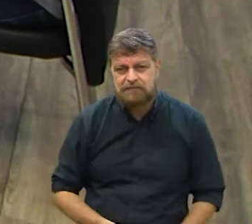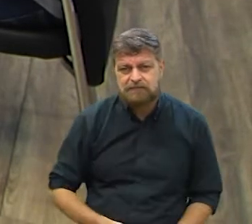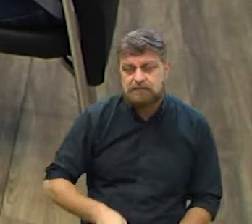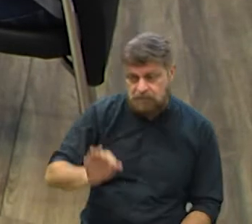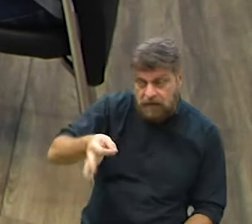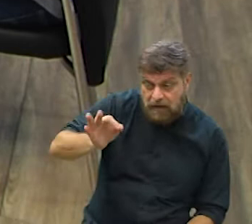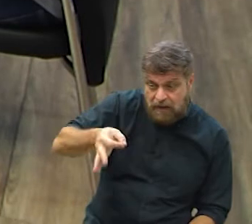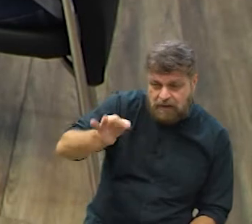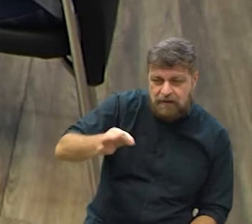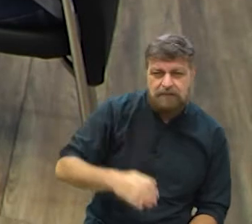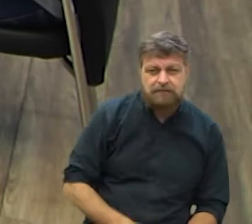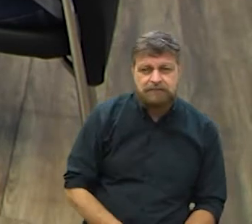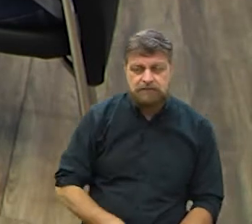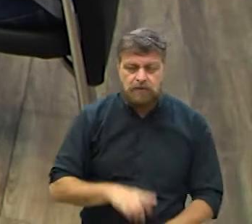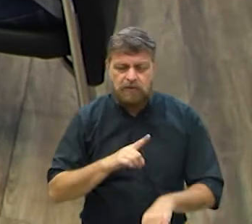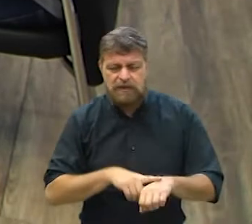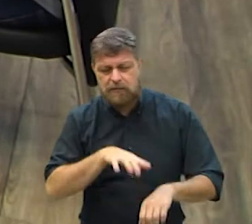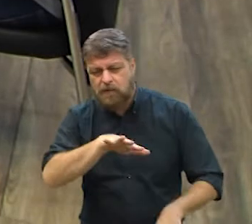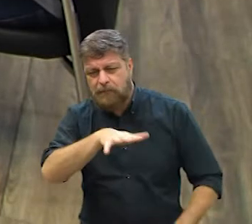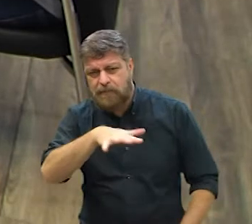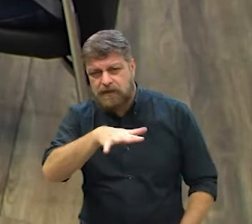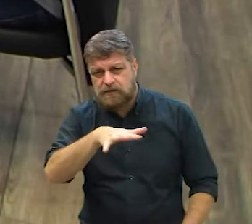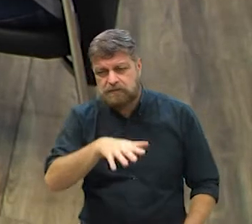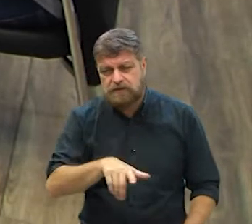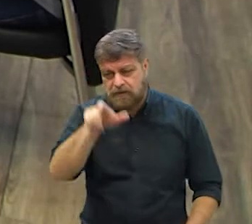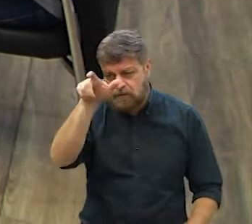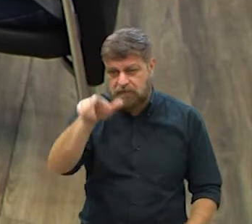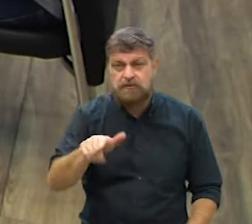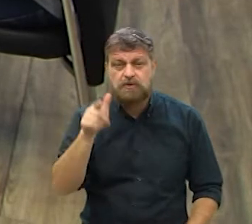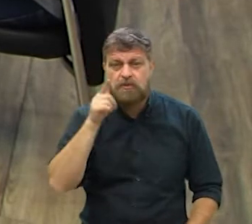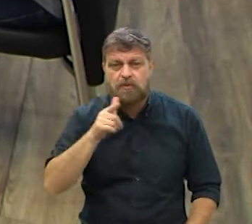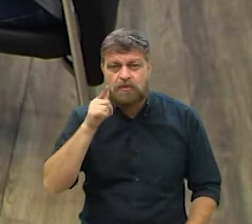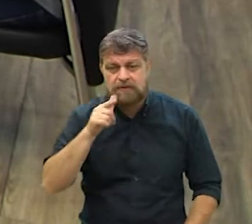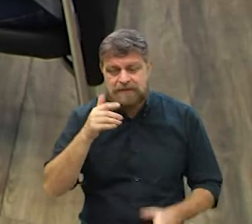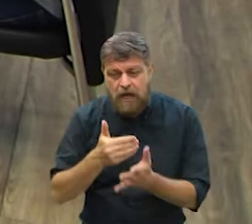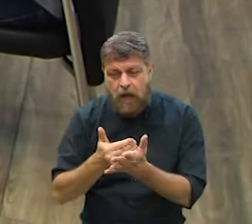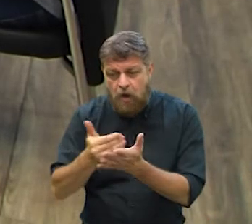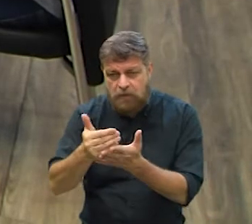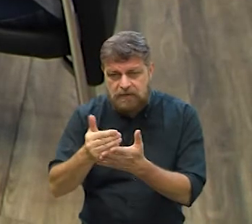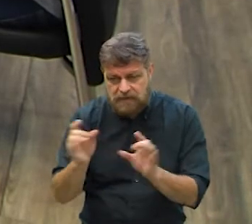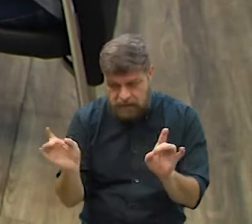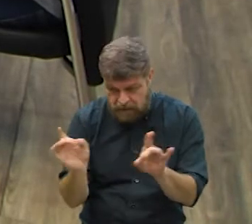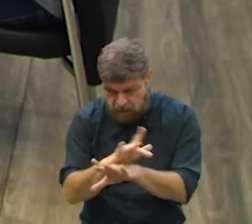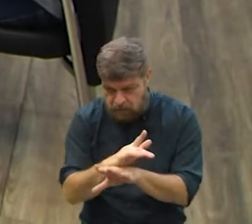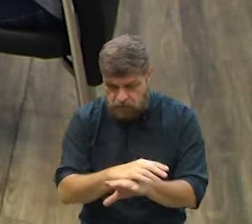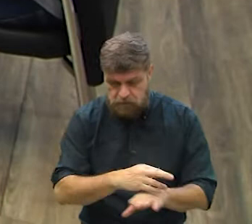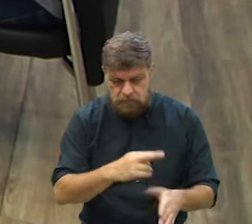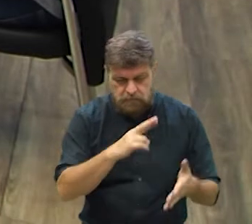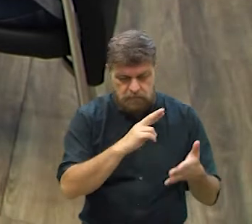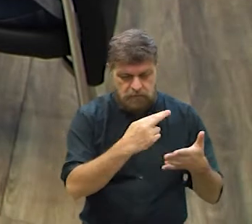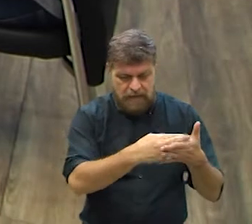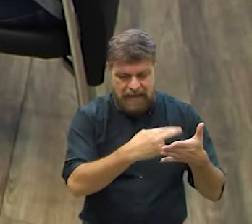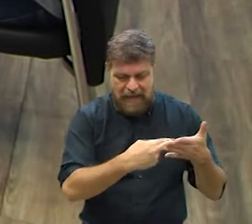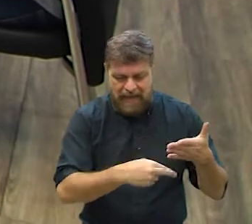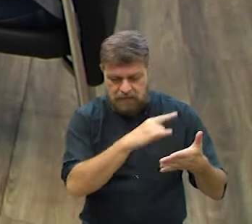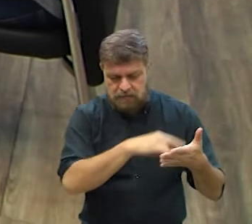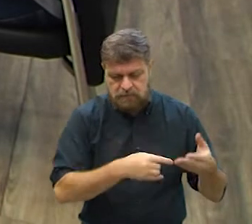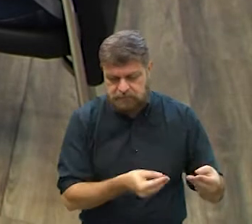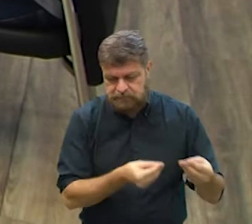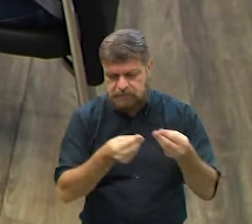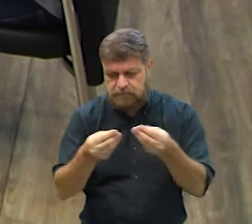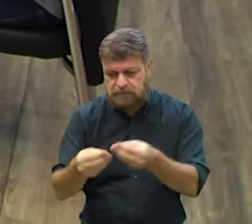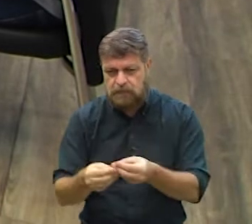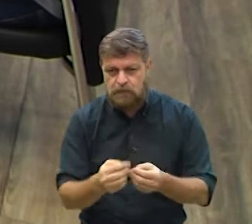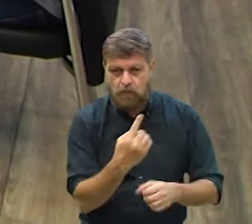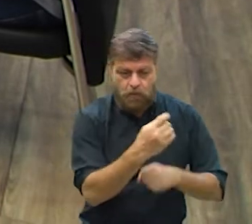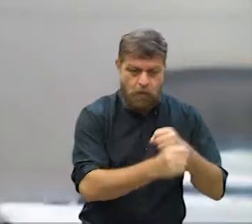Isso. O prazo médio aí para iniciar e concluir a regularização é entre 12 e